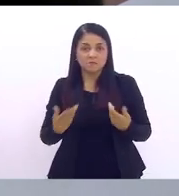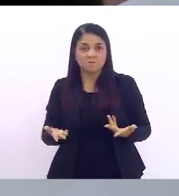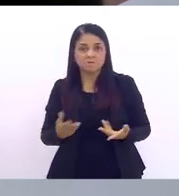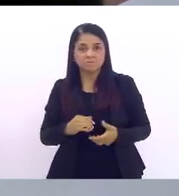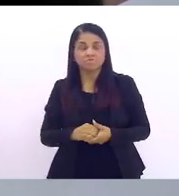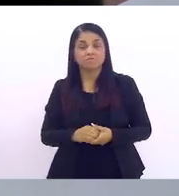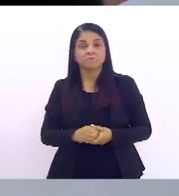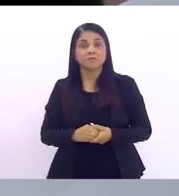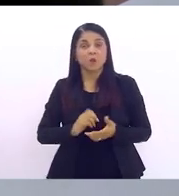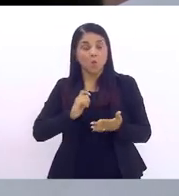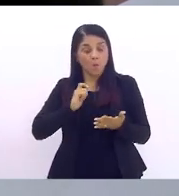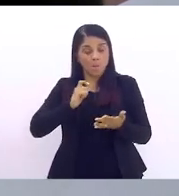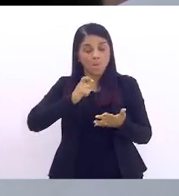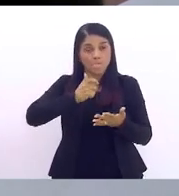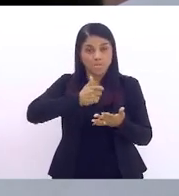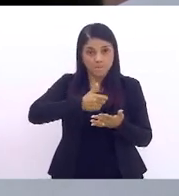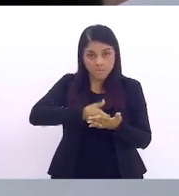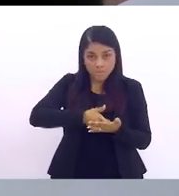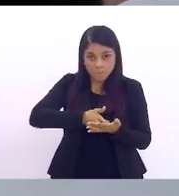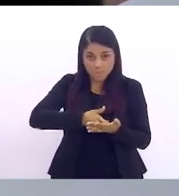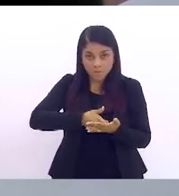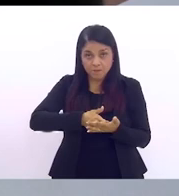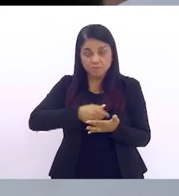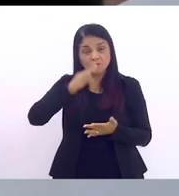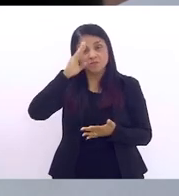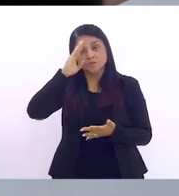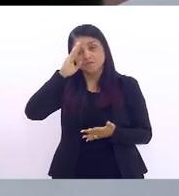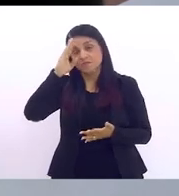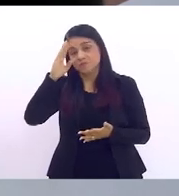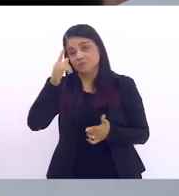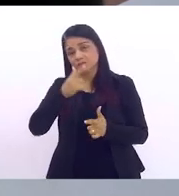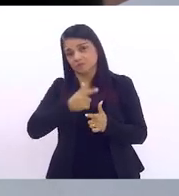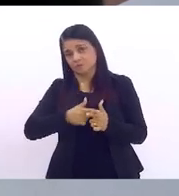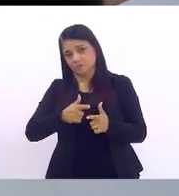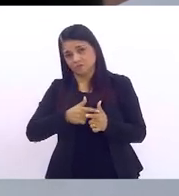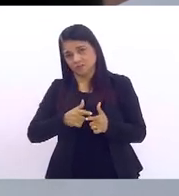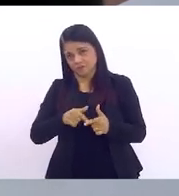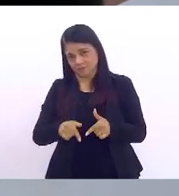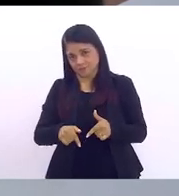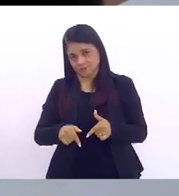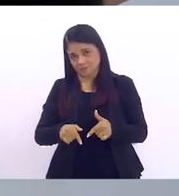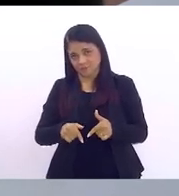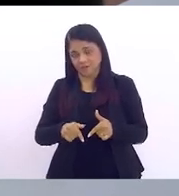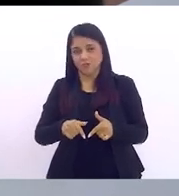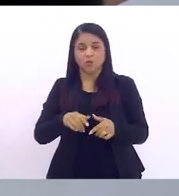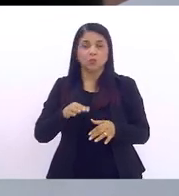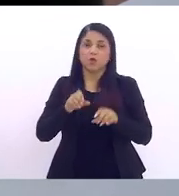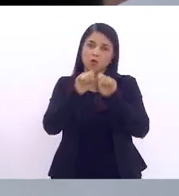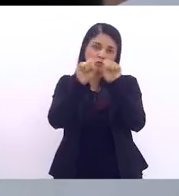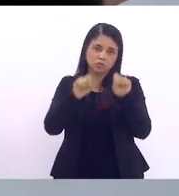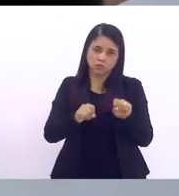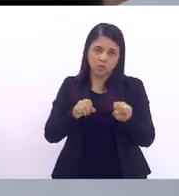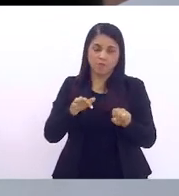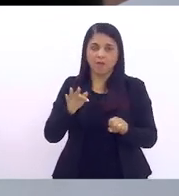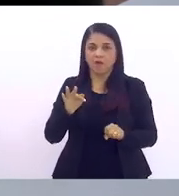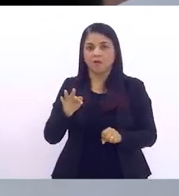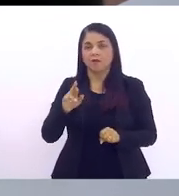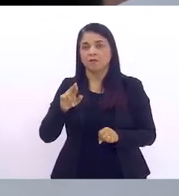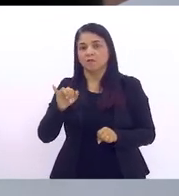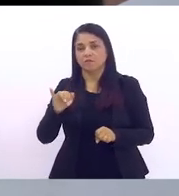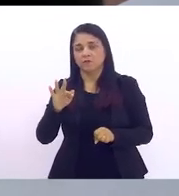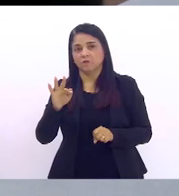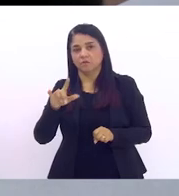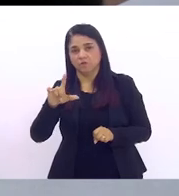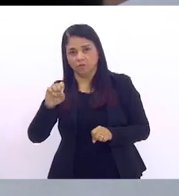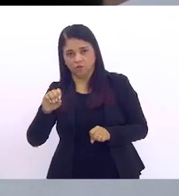do pagamento é é a questão principal que eu tô colocando em cheque aqui não é o sistema freeflow não é as melhorias que vocês